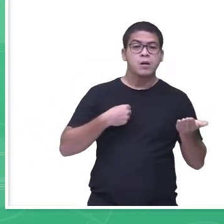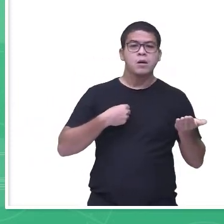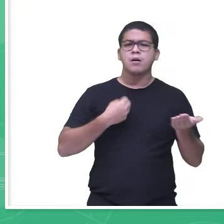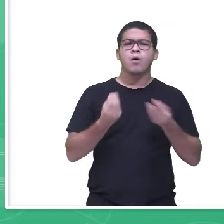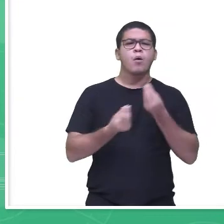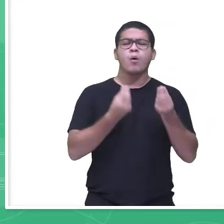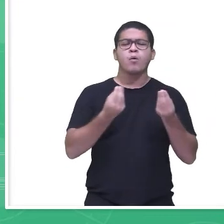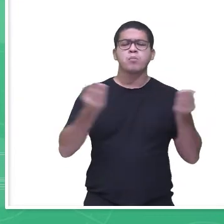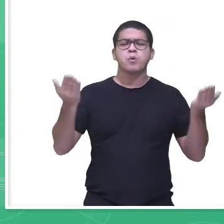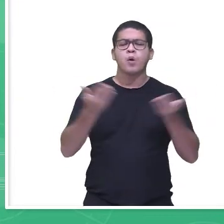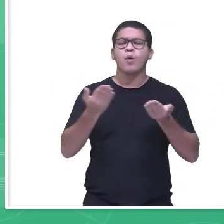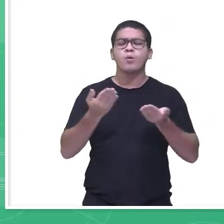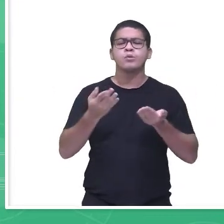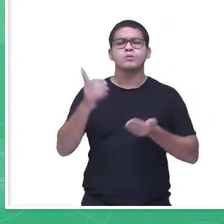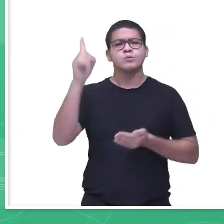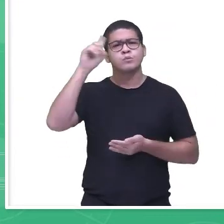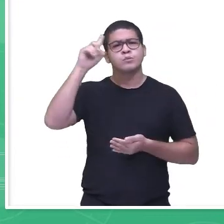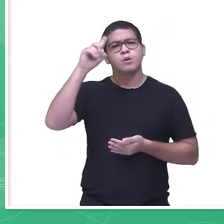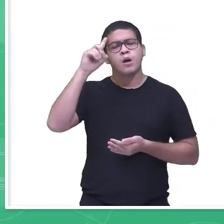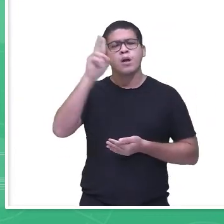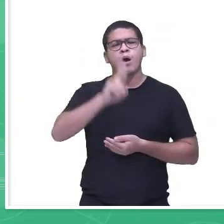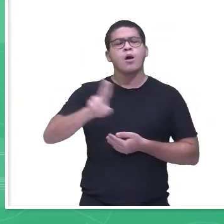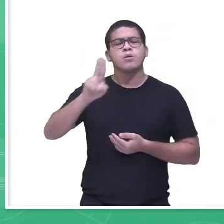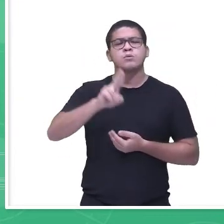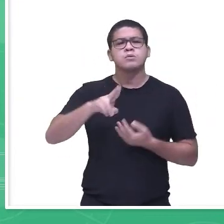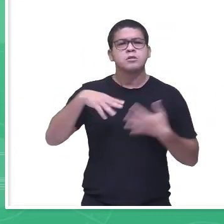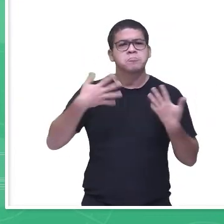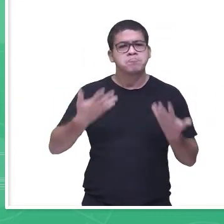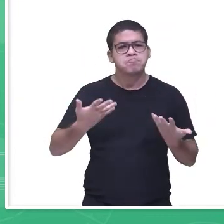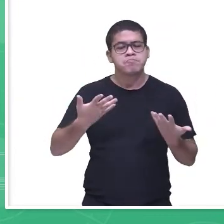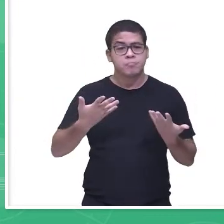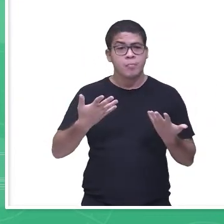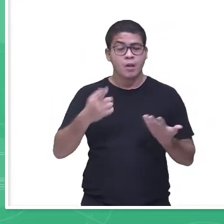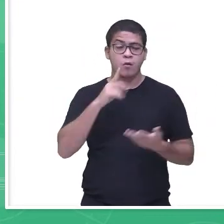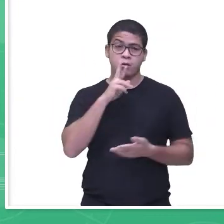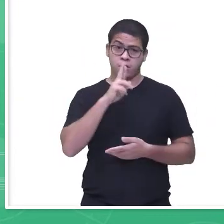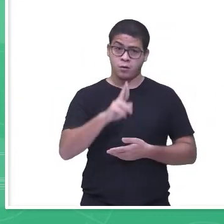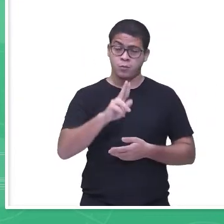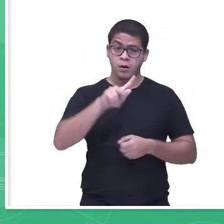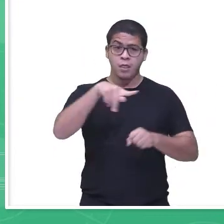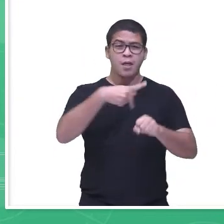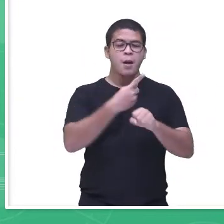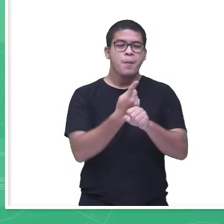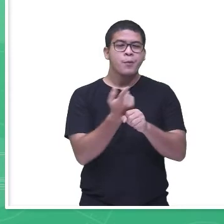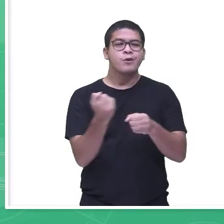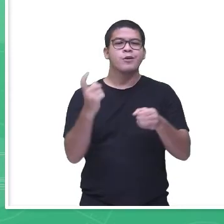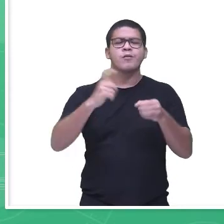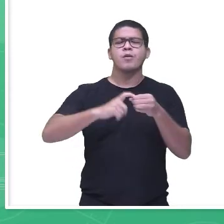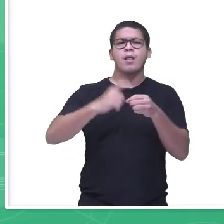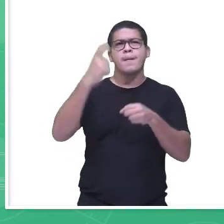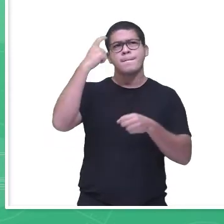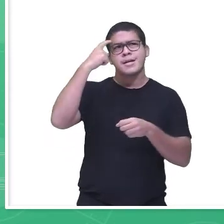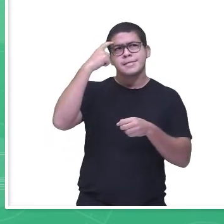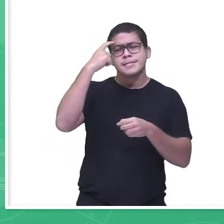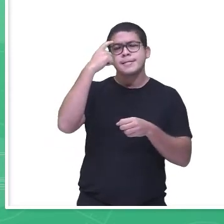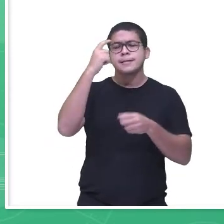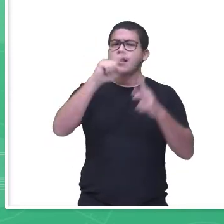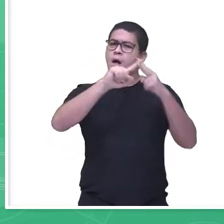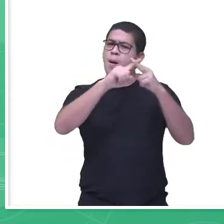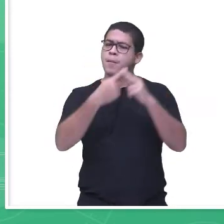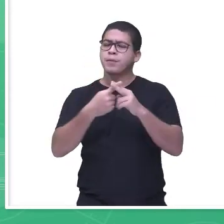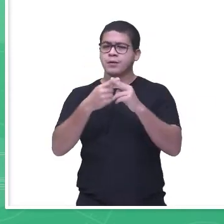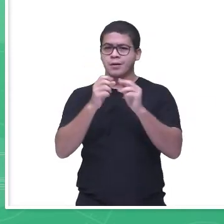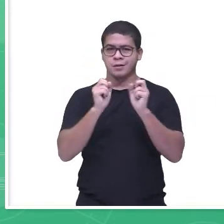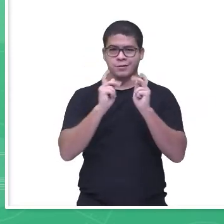hoje? Quais são os motivos? Então, vocês vão responder agora essa DLI e daqui a pouco a gente volta para corrigir junto